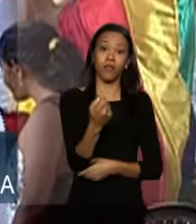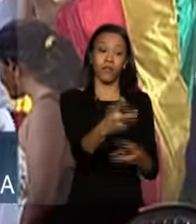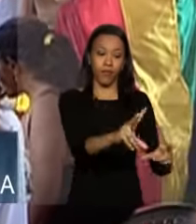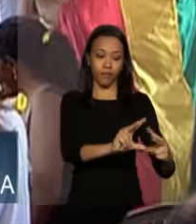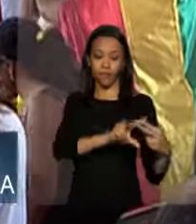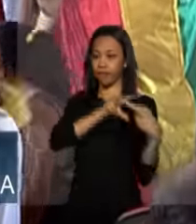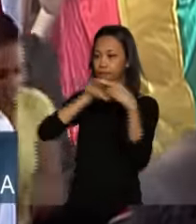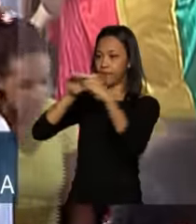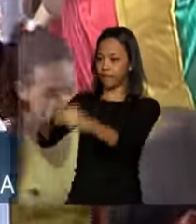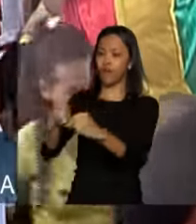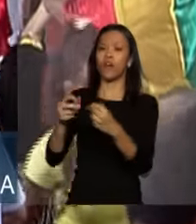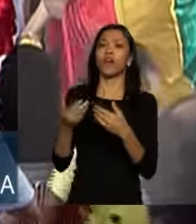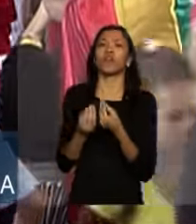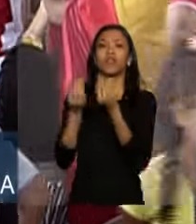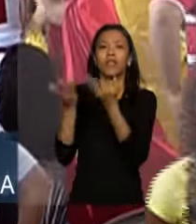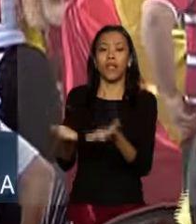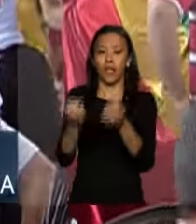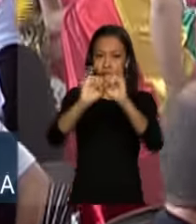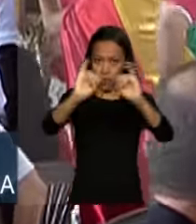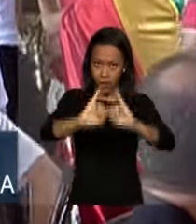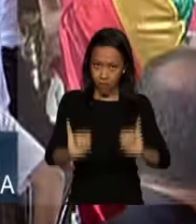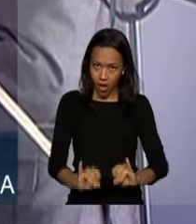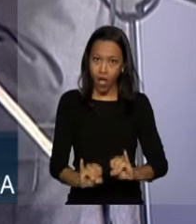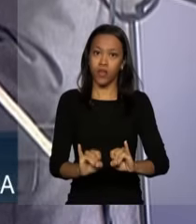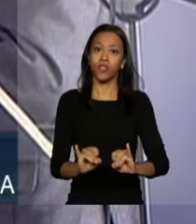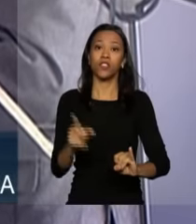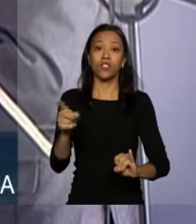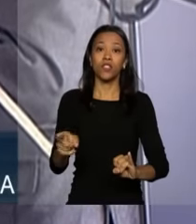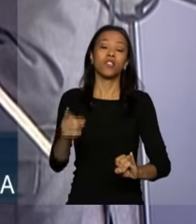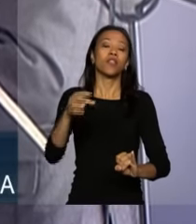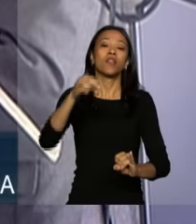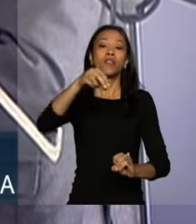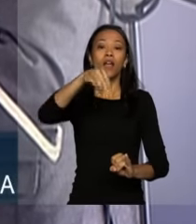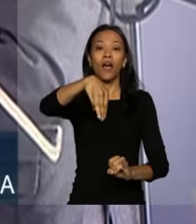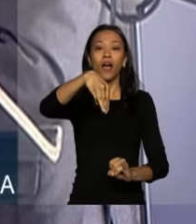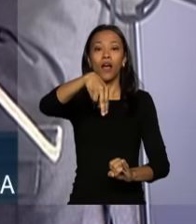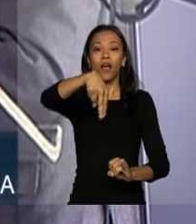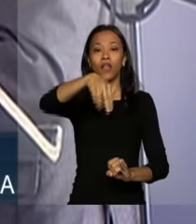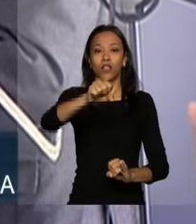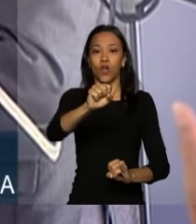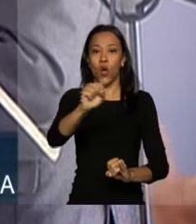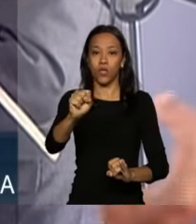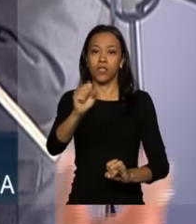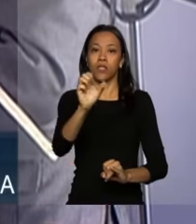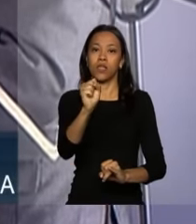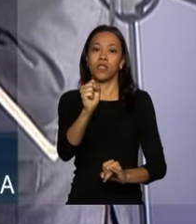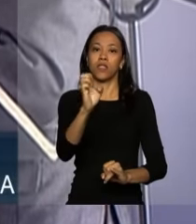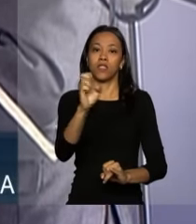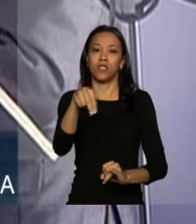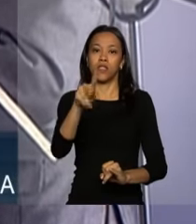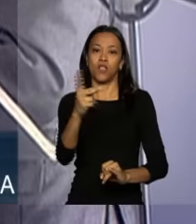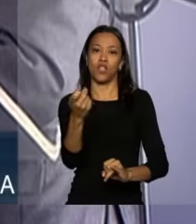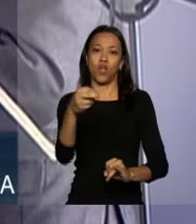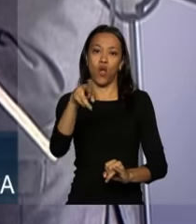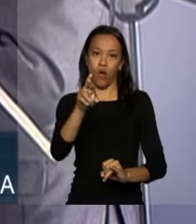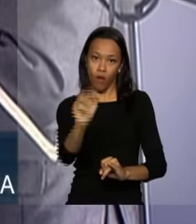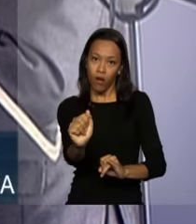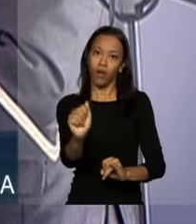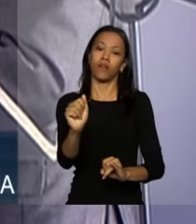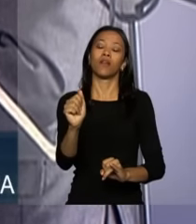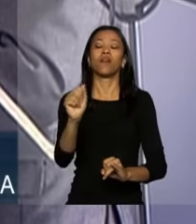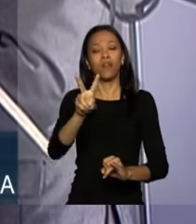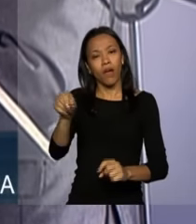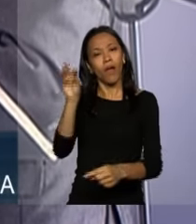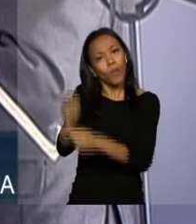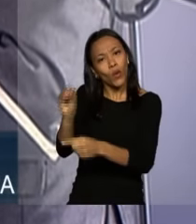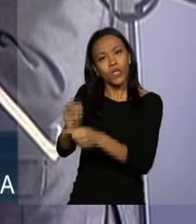uma imagem de Nossa Senhora das Grotas, que é a padroeira de nossa cidade, que tenho certeza que vai proteger